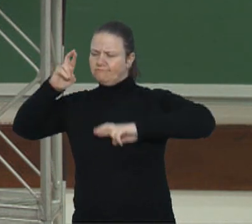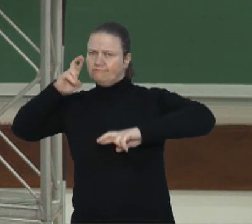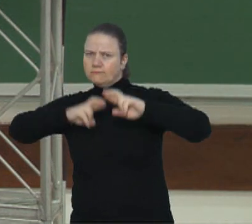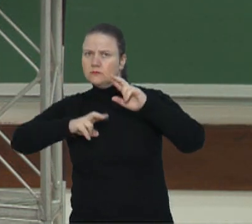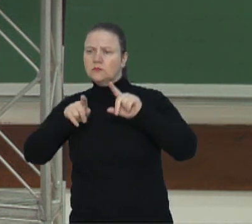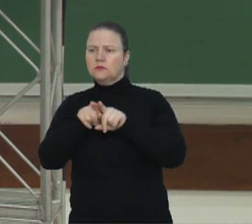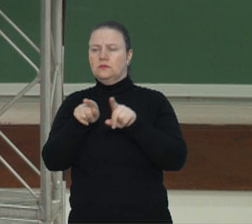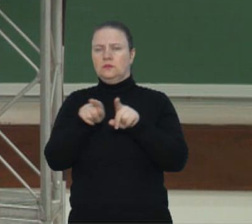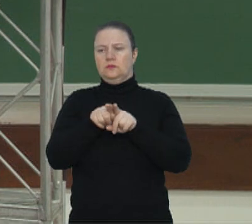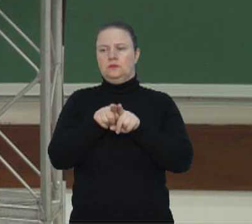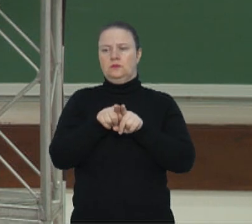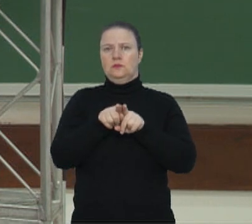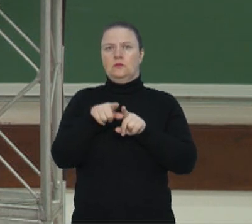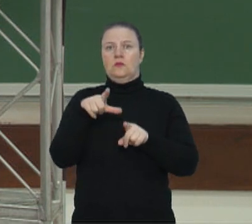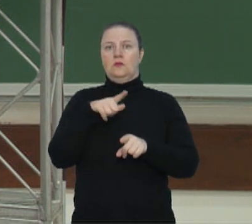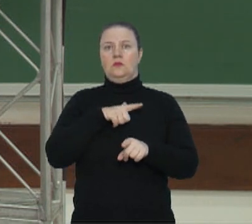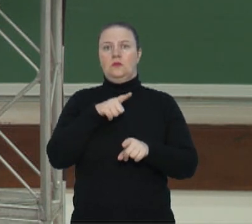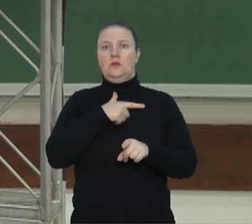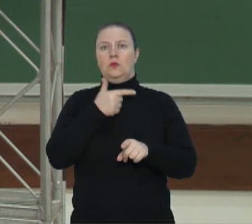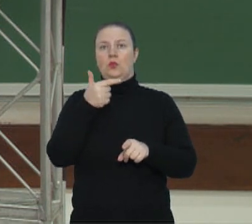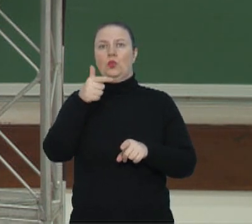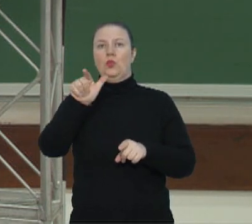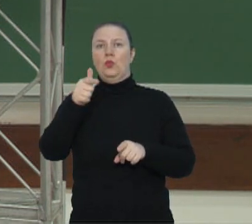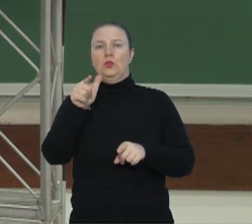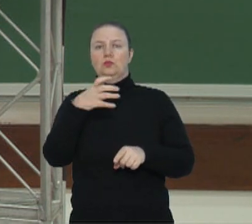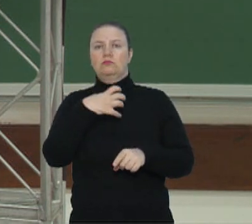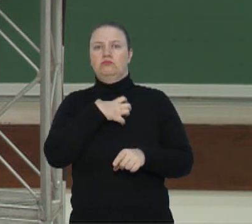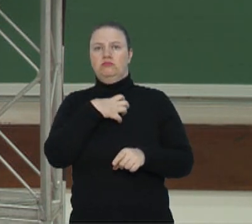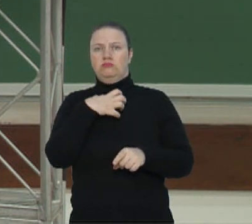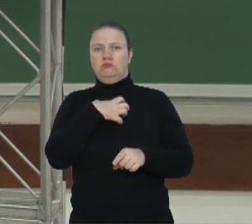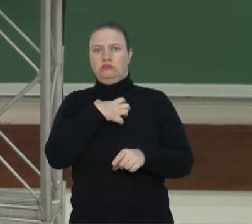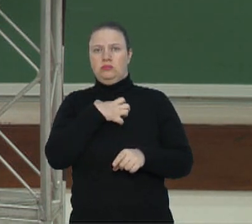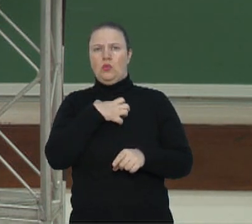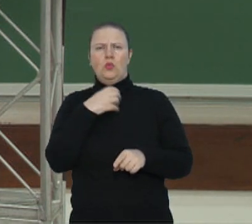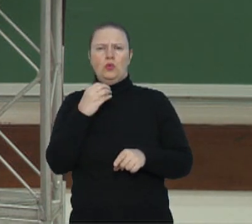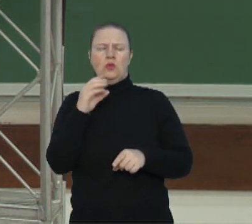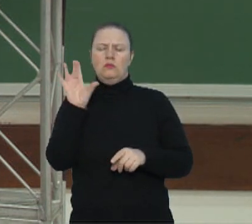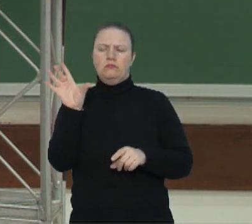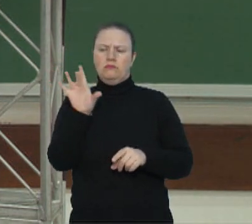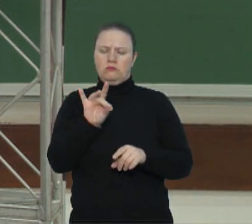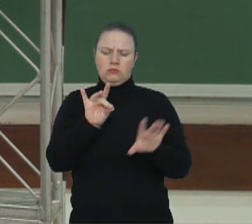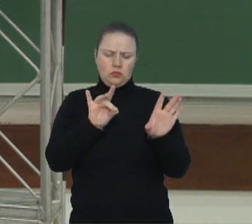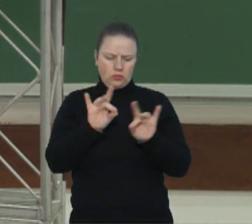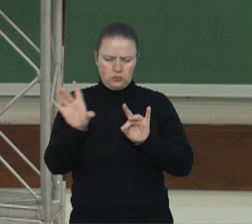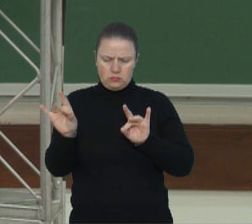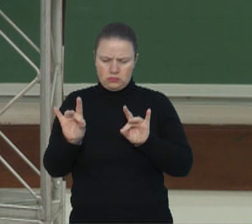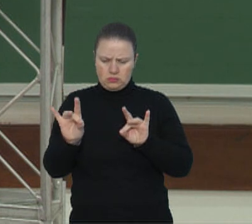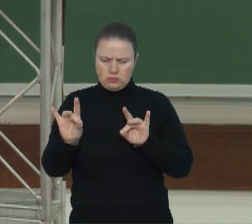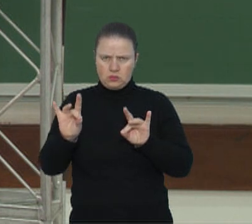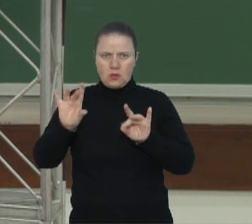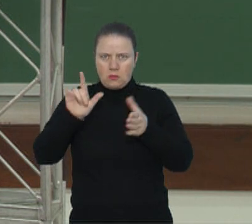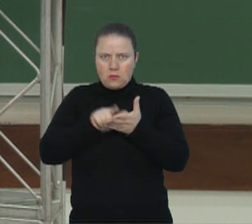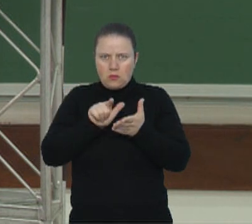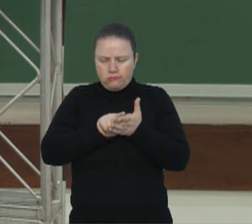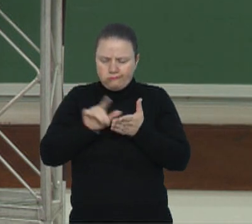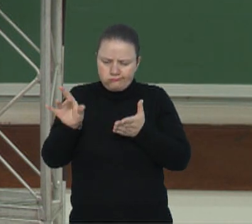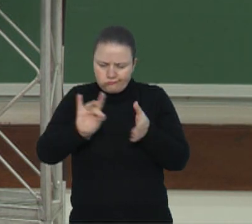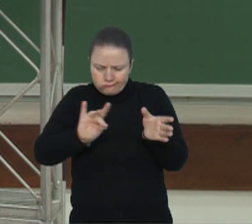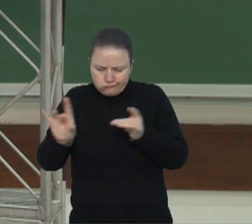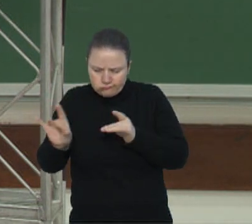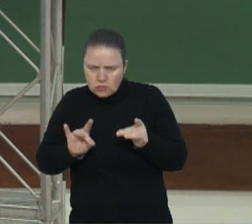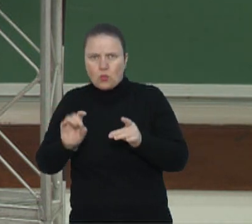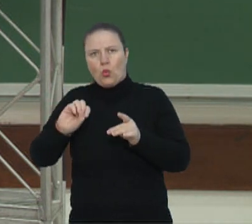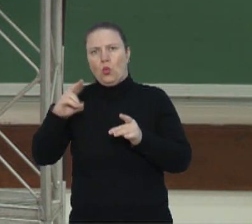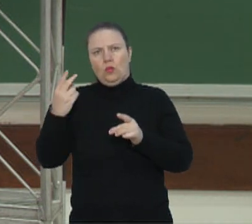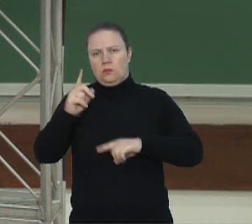eu trouxe a fase sintética, porque ela é justamente a que fala mais sobre colagem. Então, é um período de revolução industrial,